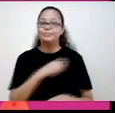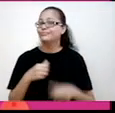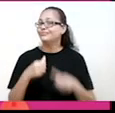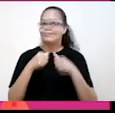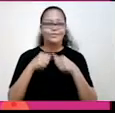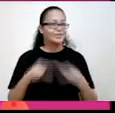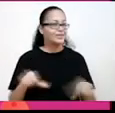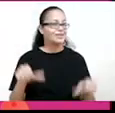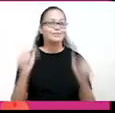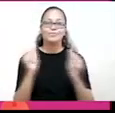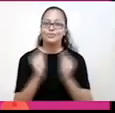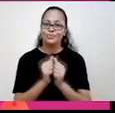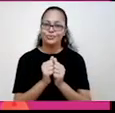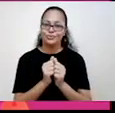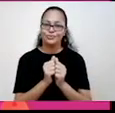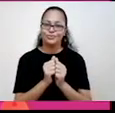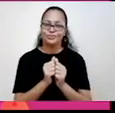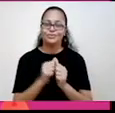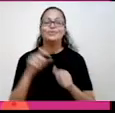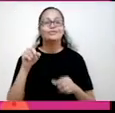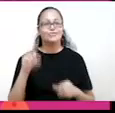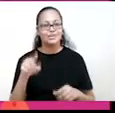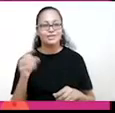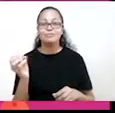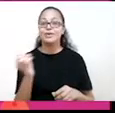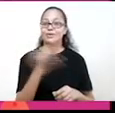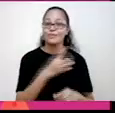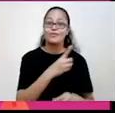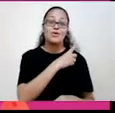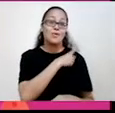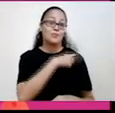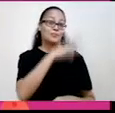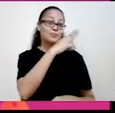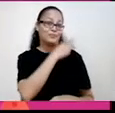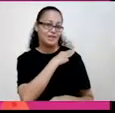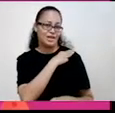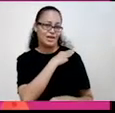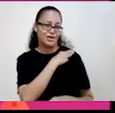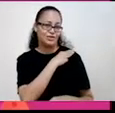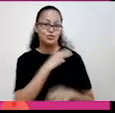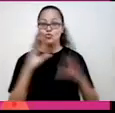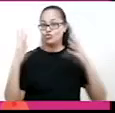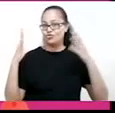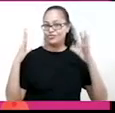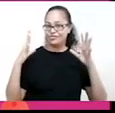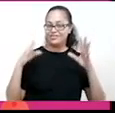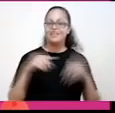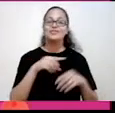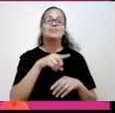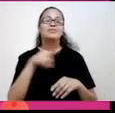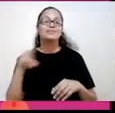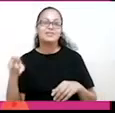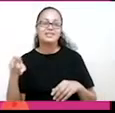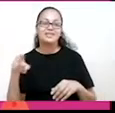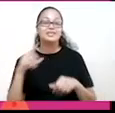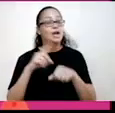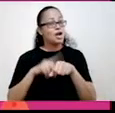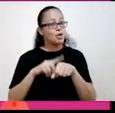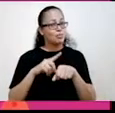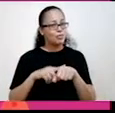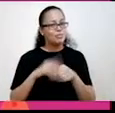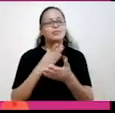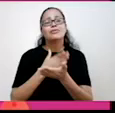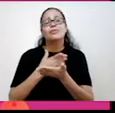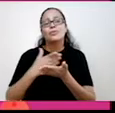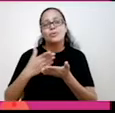que vem. Vocês estão indo aí para uma nova etapa, né, rumo ao ensino médio. Desejo sucesso a todos, né? E é o momento aí que vocês